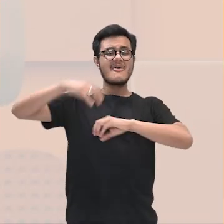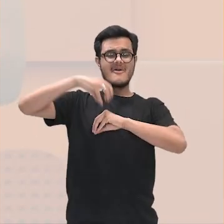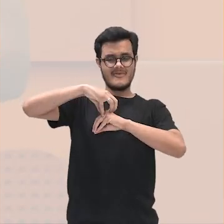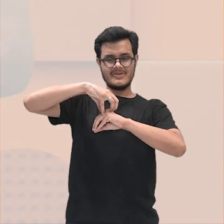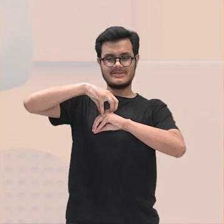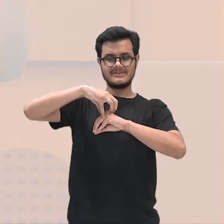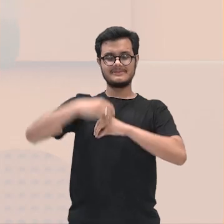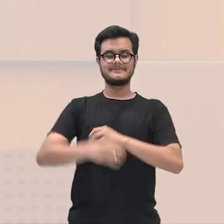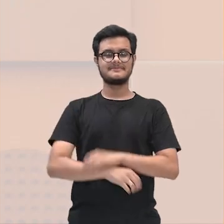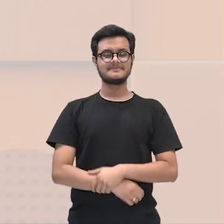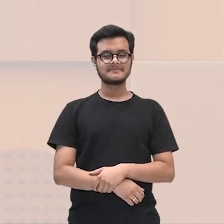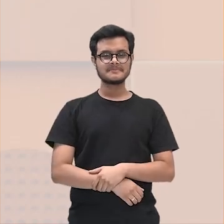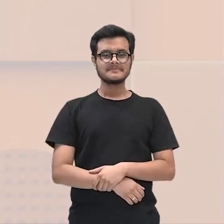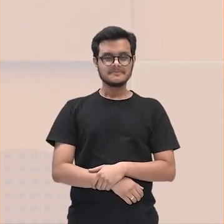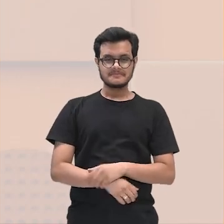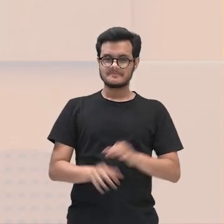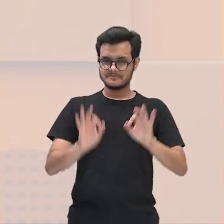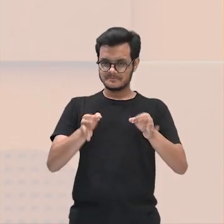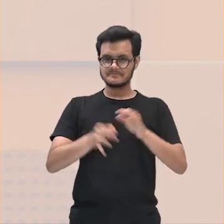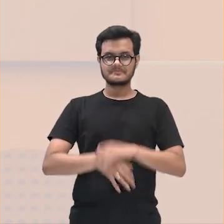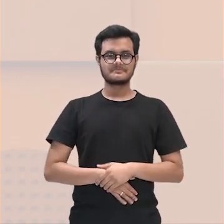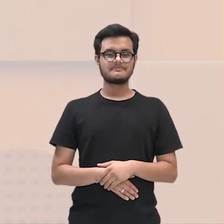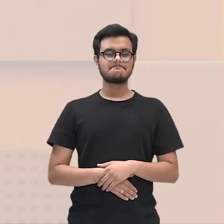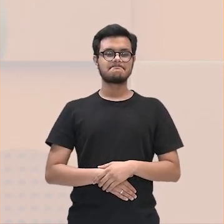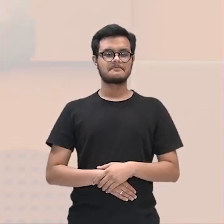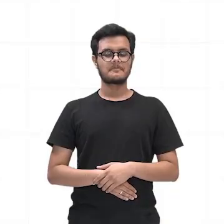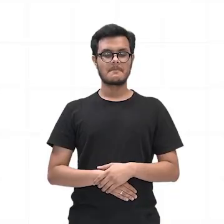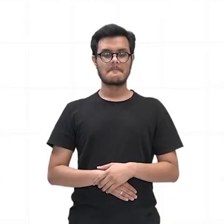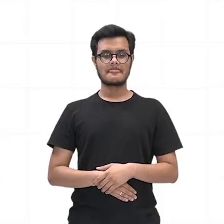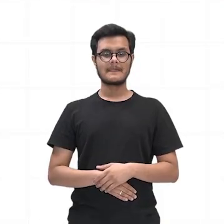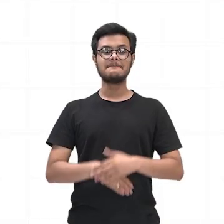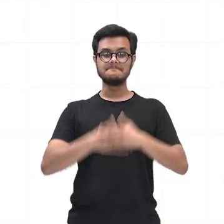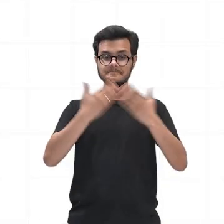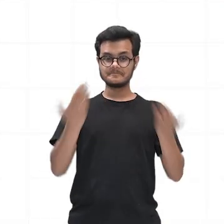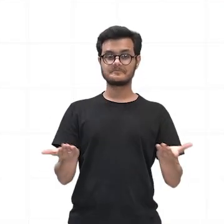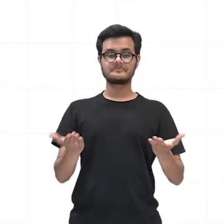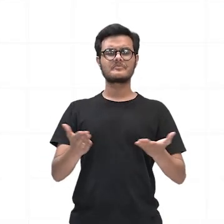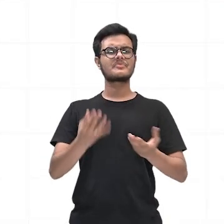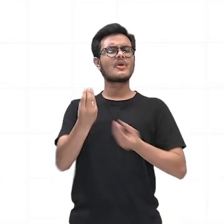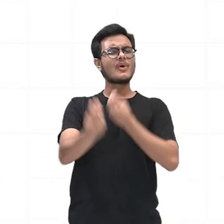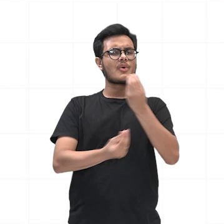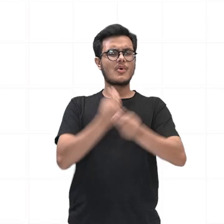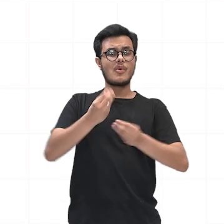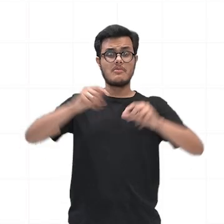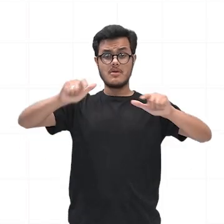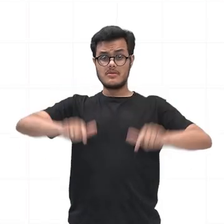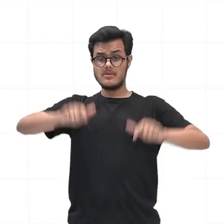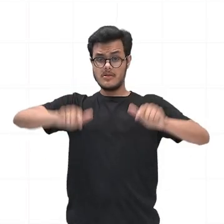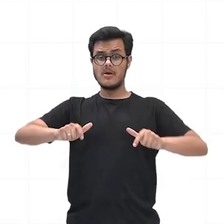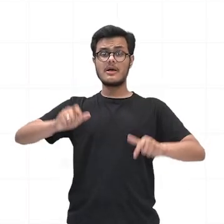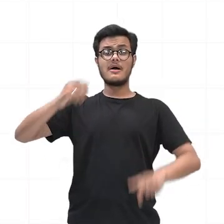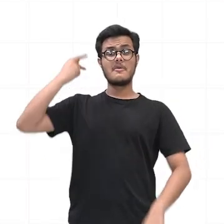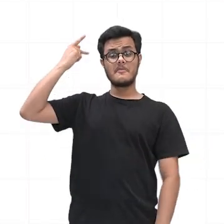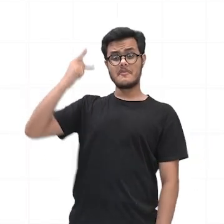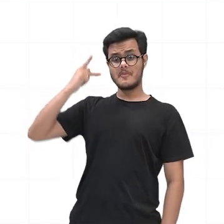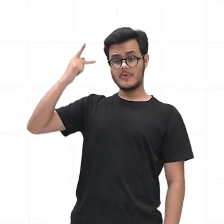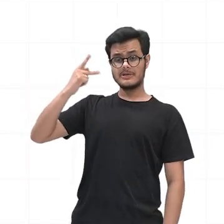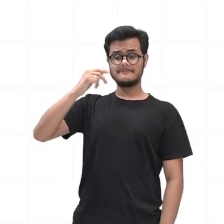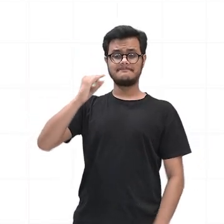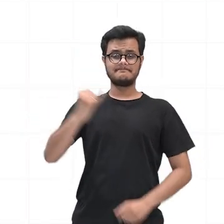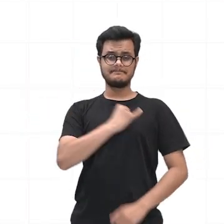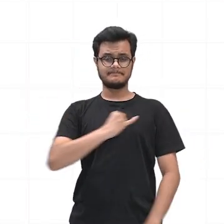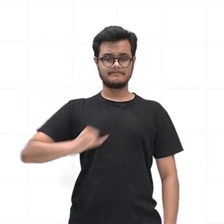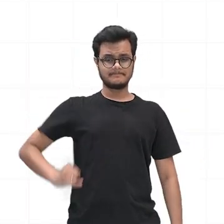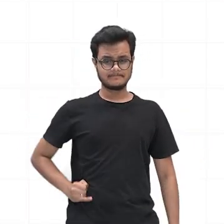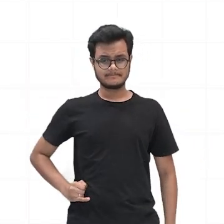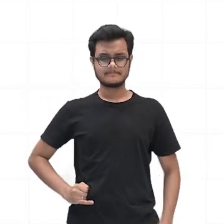de Constantinopla, certo? Continuando, olha só, agora a gente vai ver a política. No Império Bizantino, a